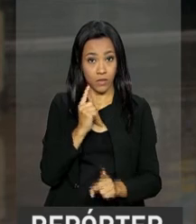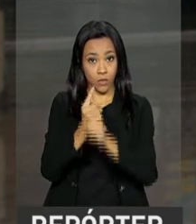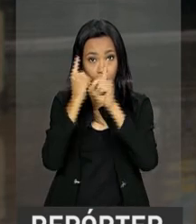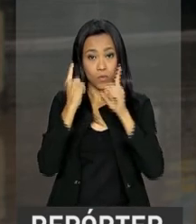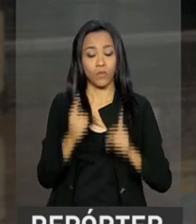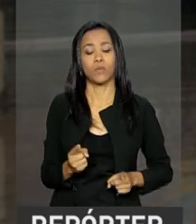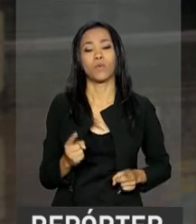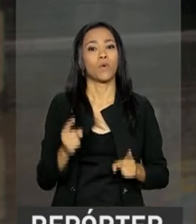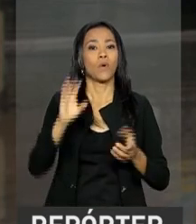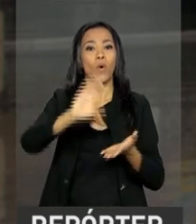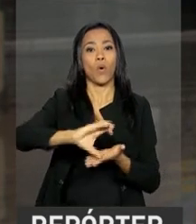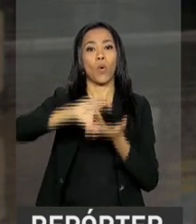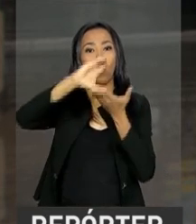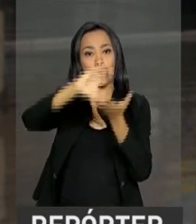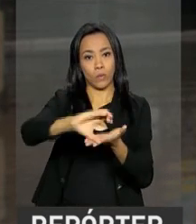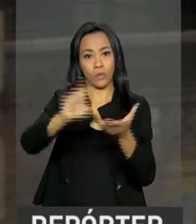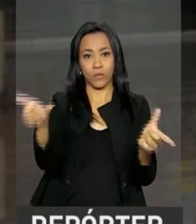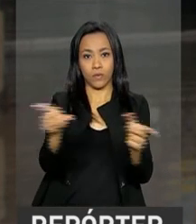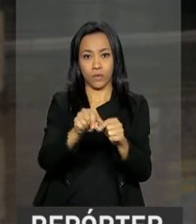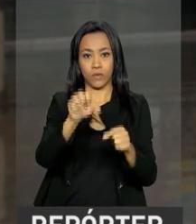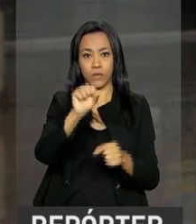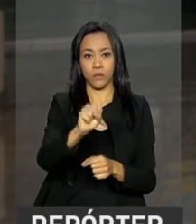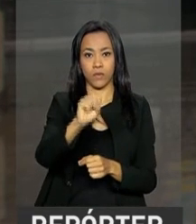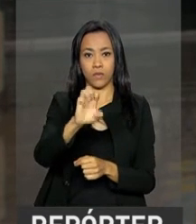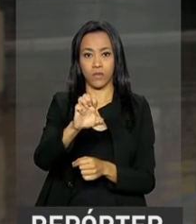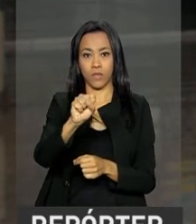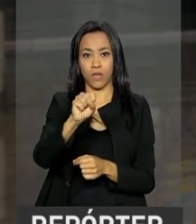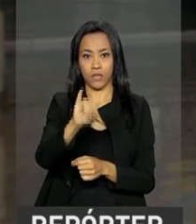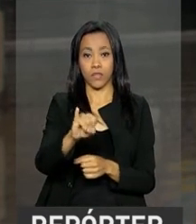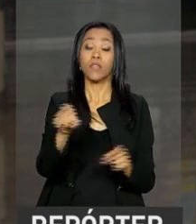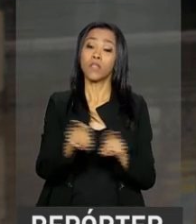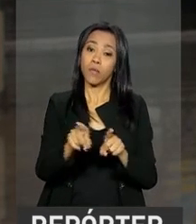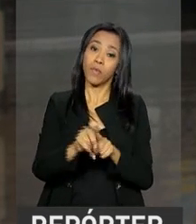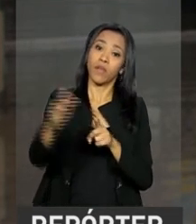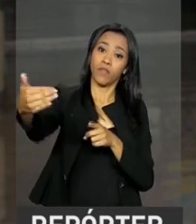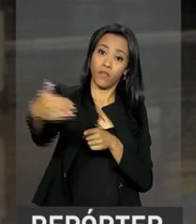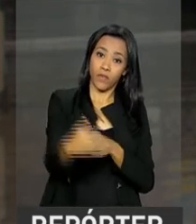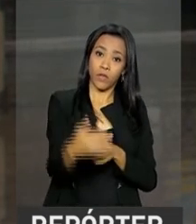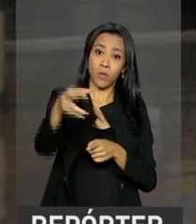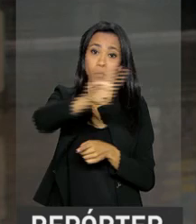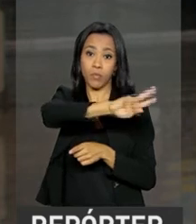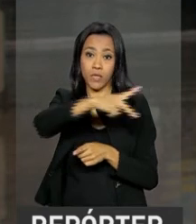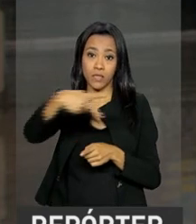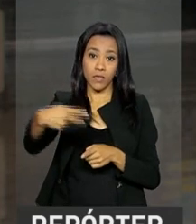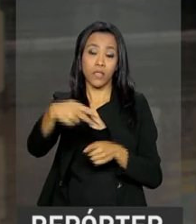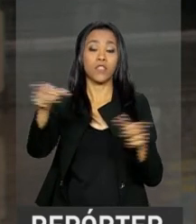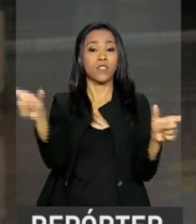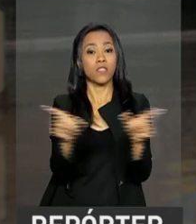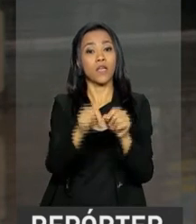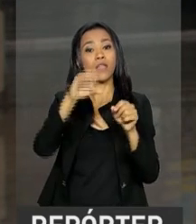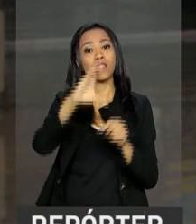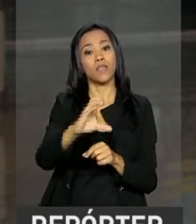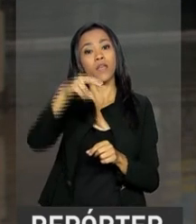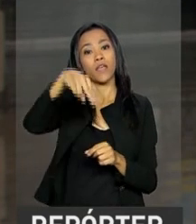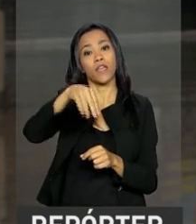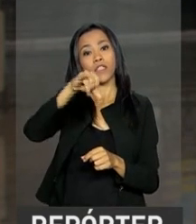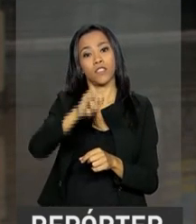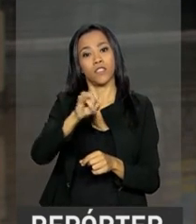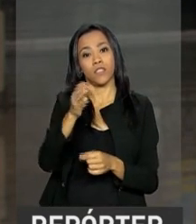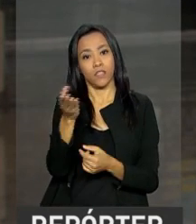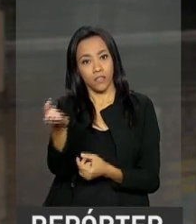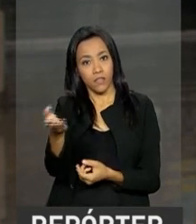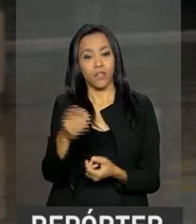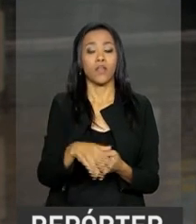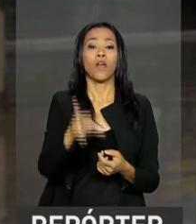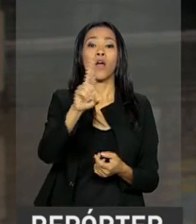encontro com o Conselho do SESI, o presidente Michel Temer recebeu o presidente da Confederação Nacional da Indústria, CNI, Robson Braga.